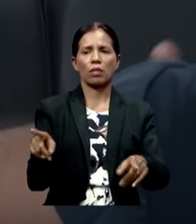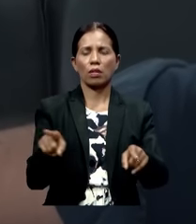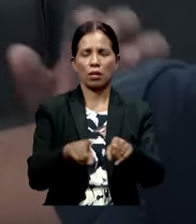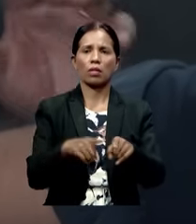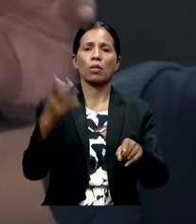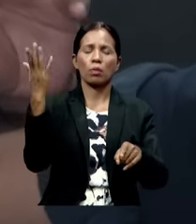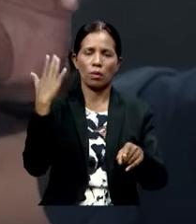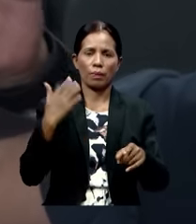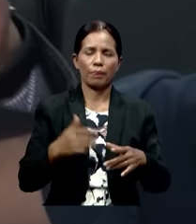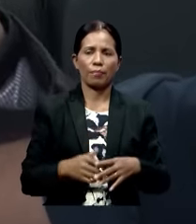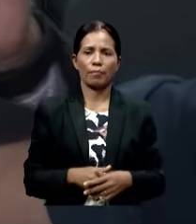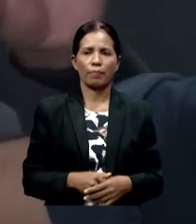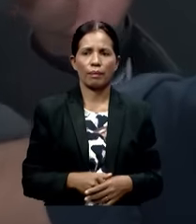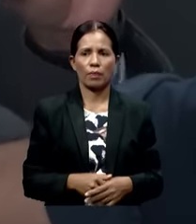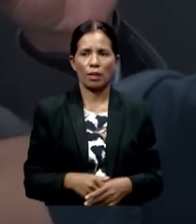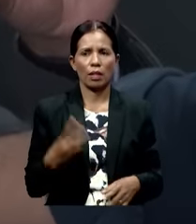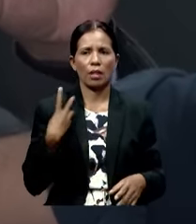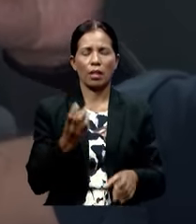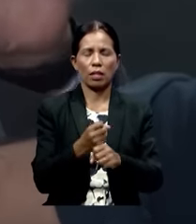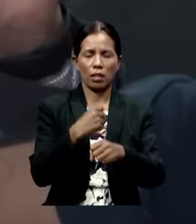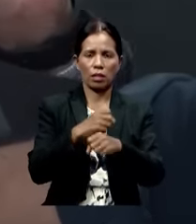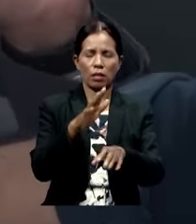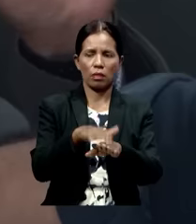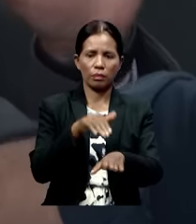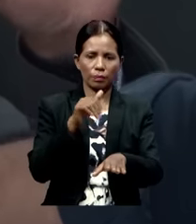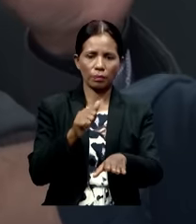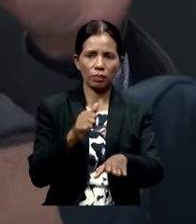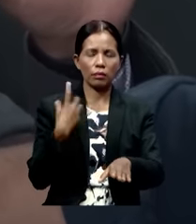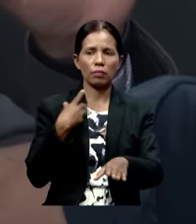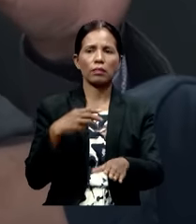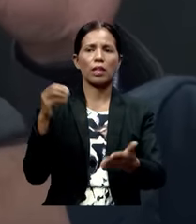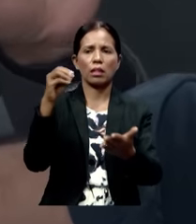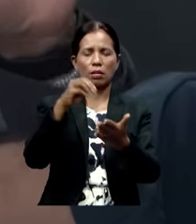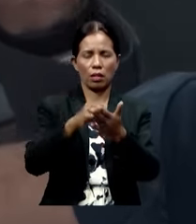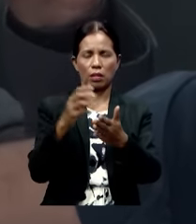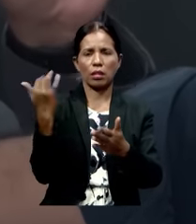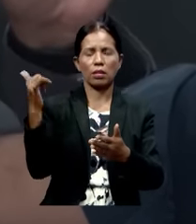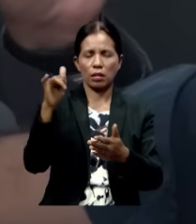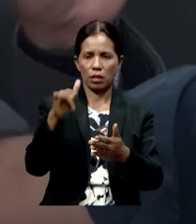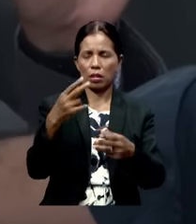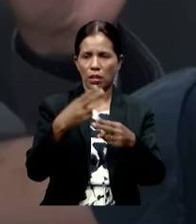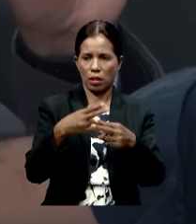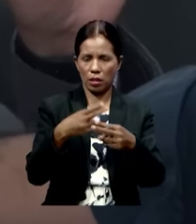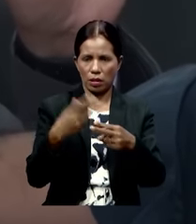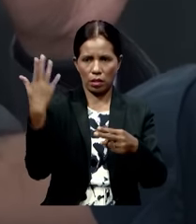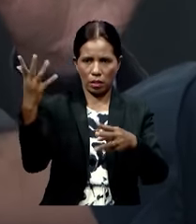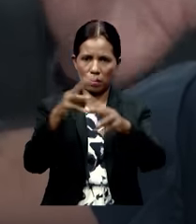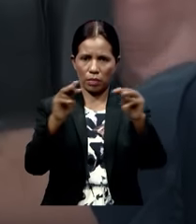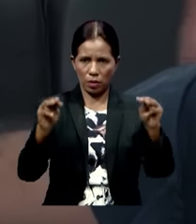uluk ita halona recruta ita taka ona sira ninia narang ia